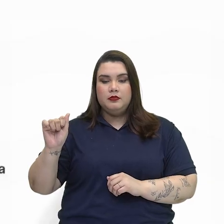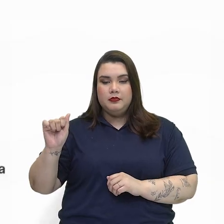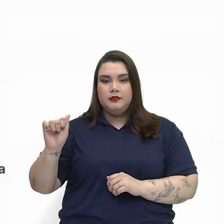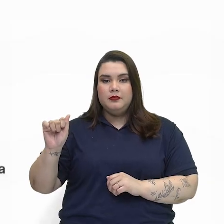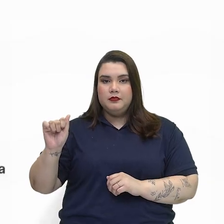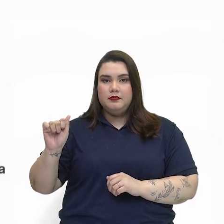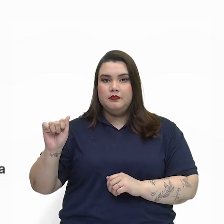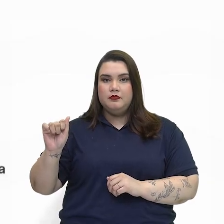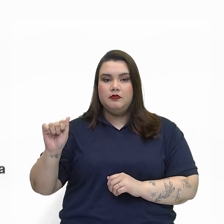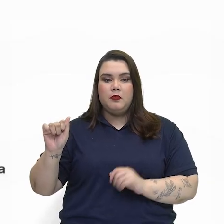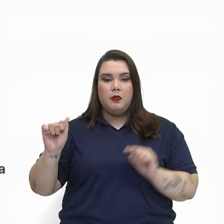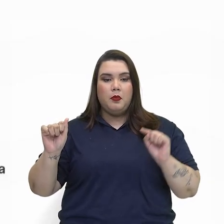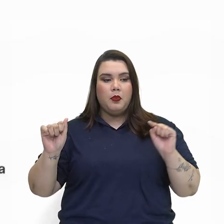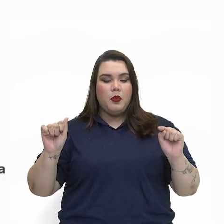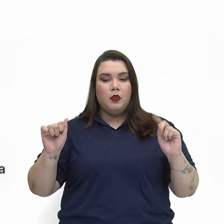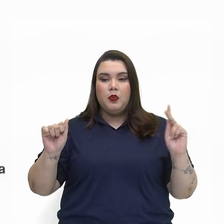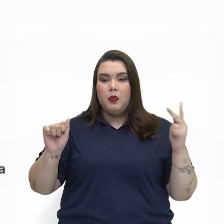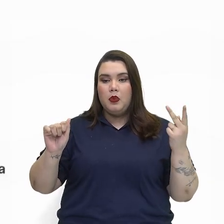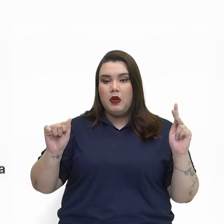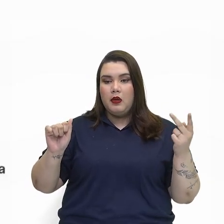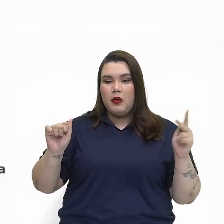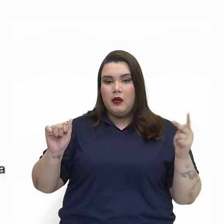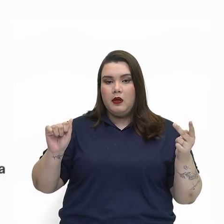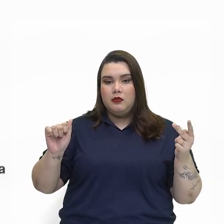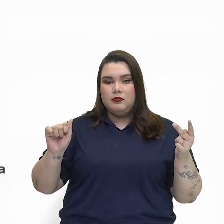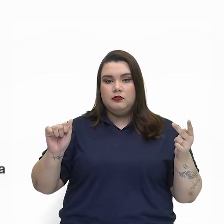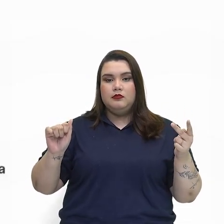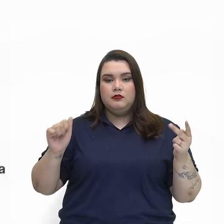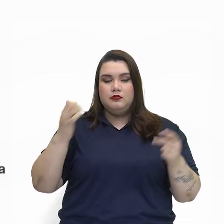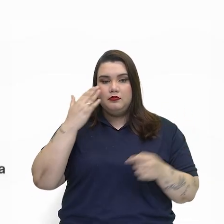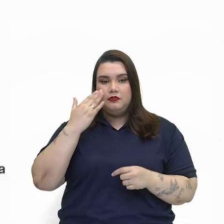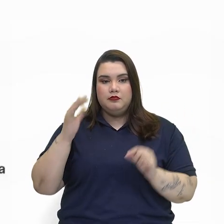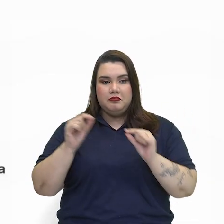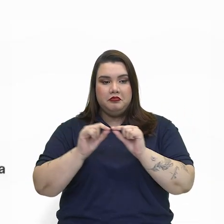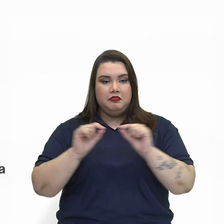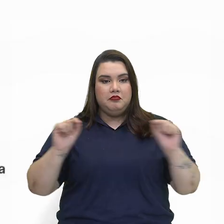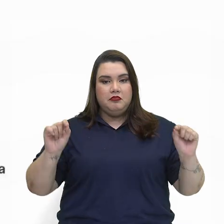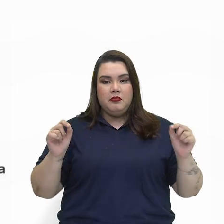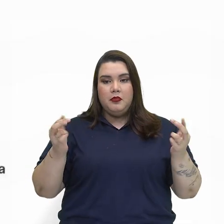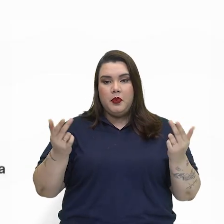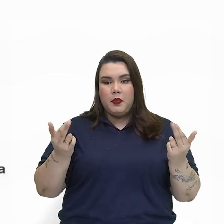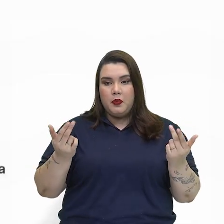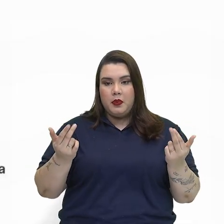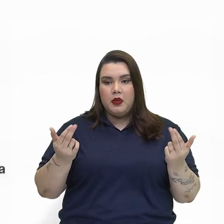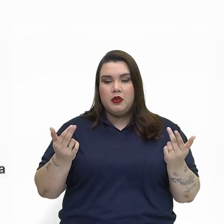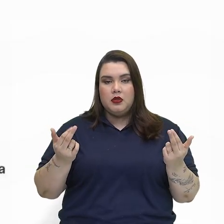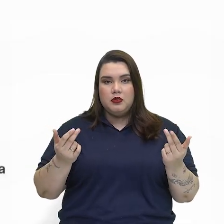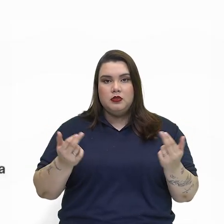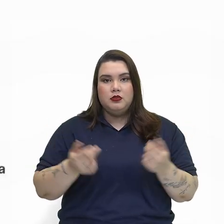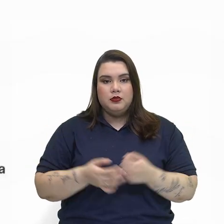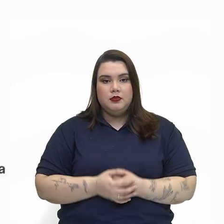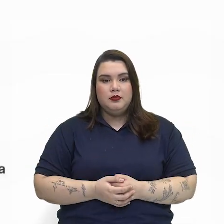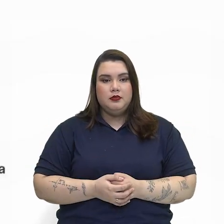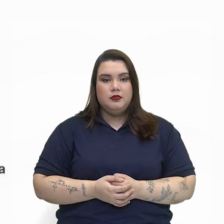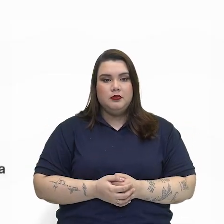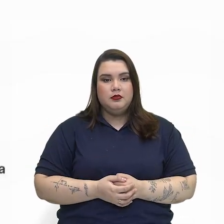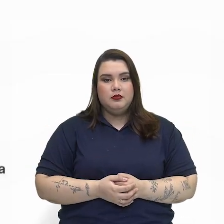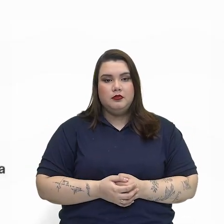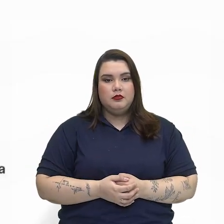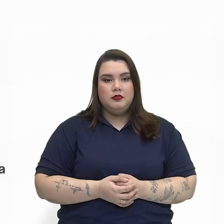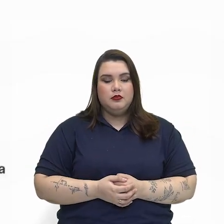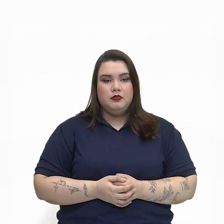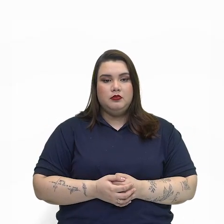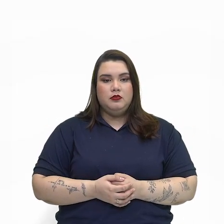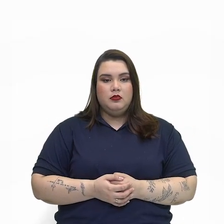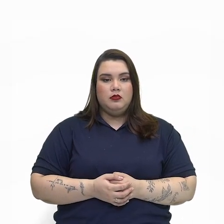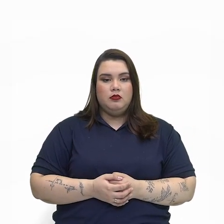né? E o ponto H, né? Estão aí, né? E